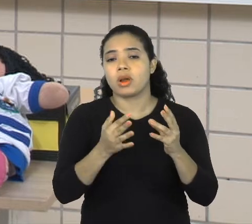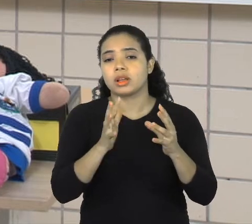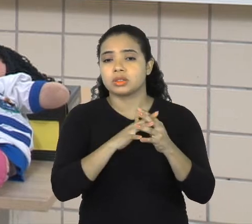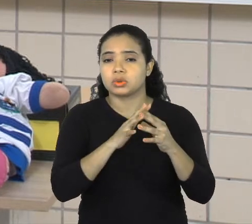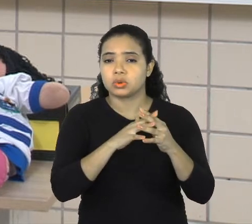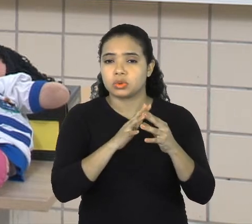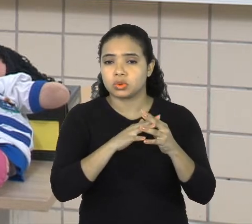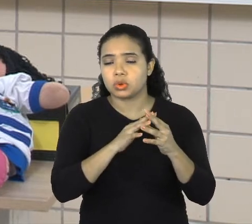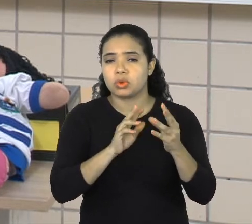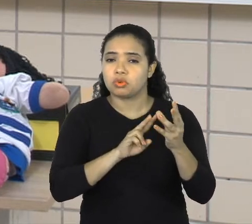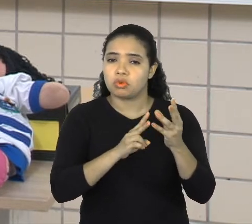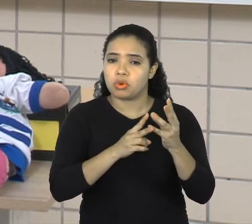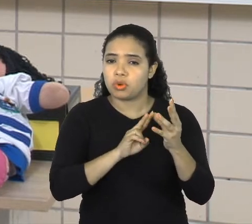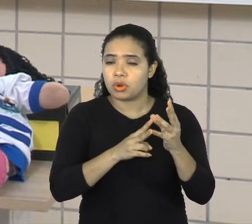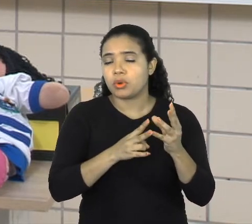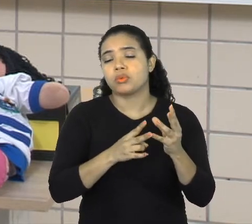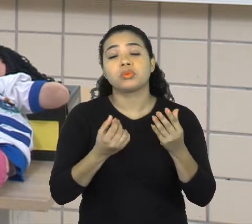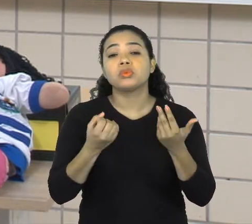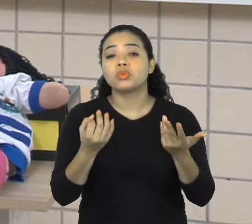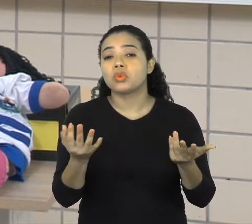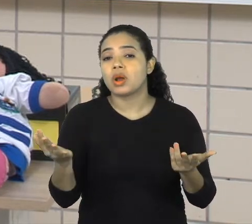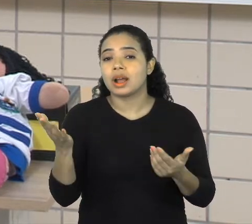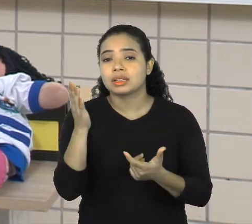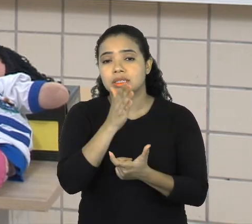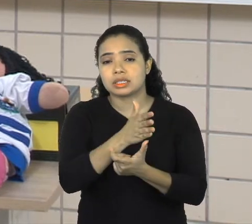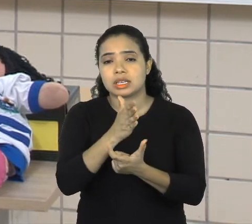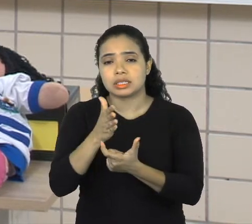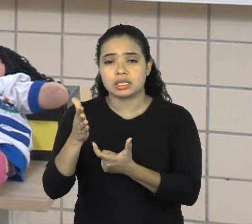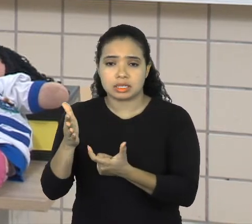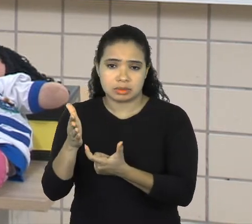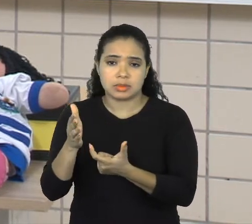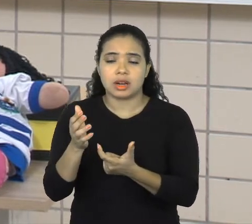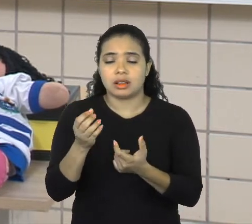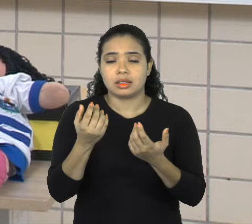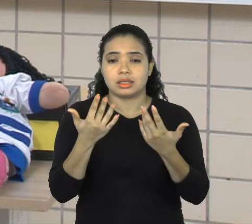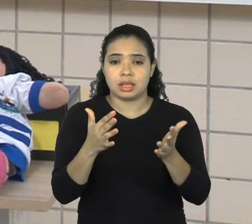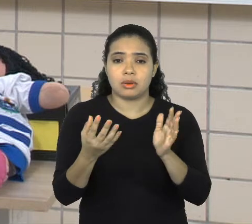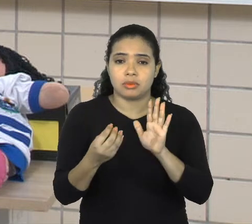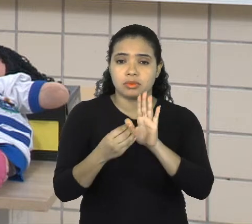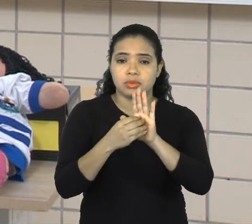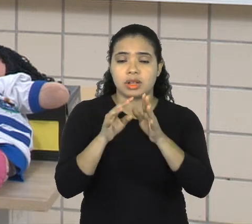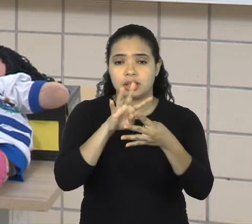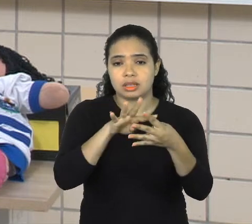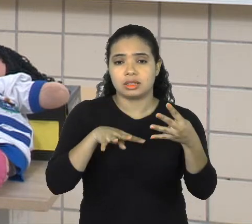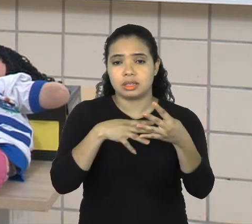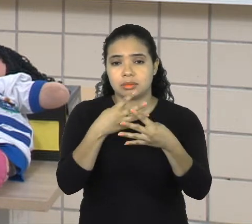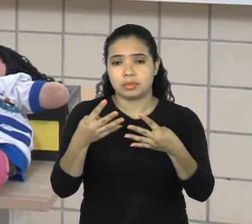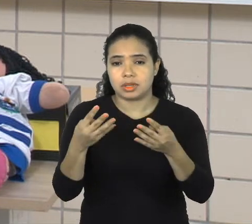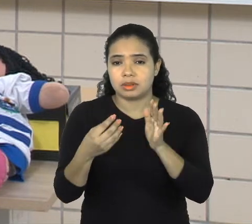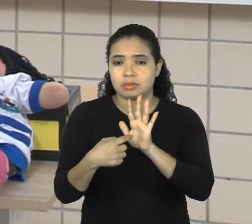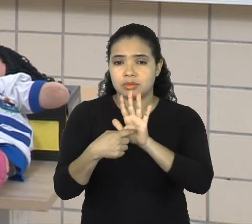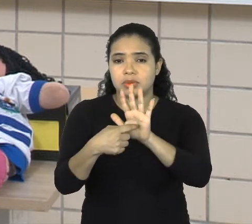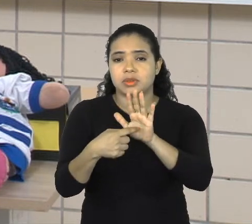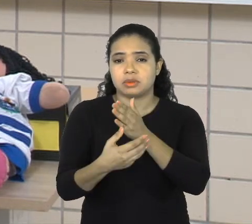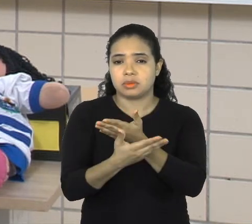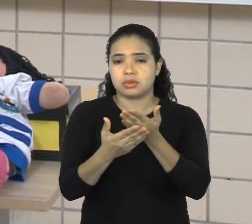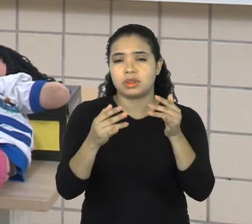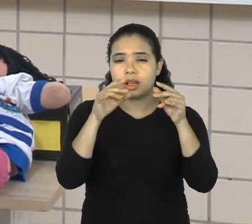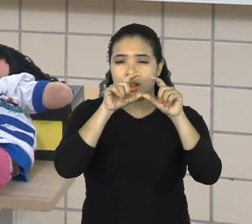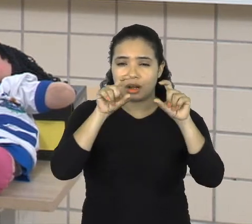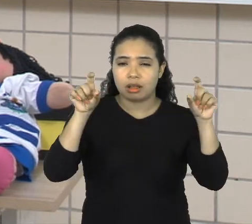cada palavra. Combinado? Eu vou colocar na tela agora a tabela, vamos linha por